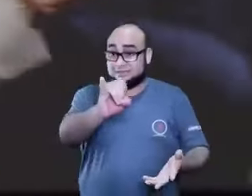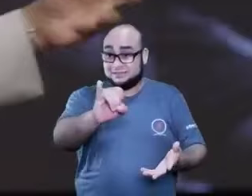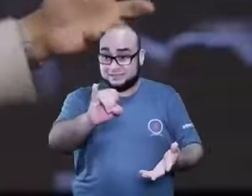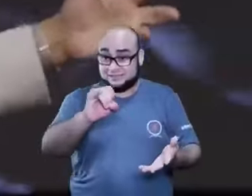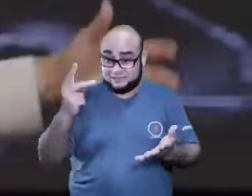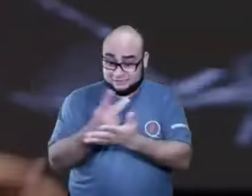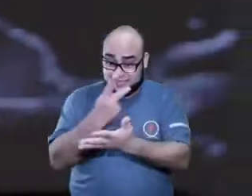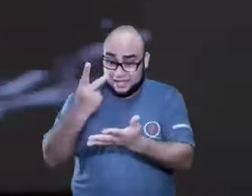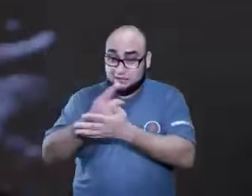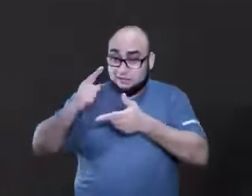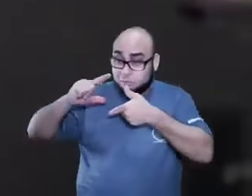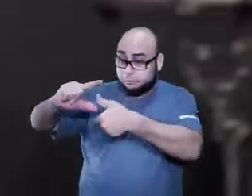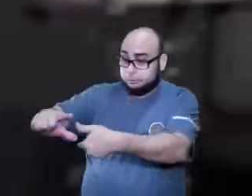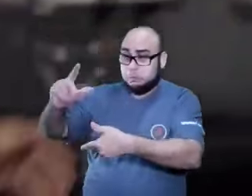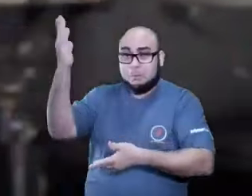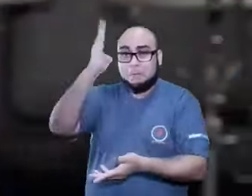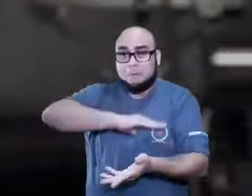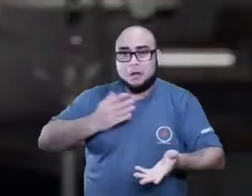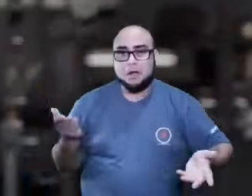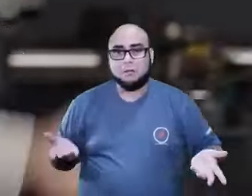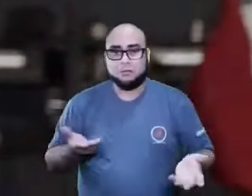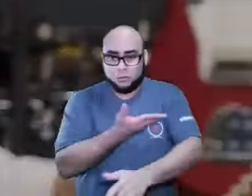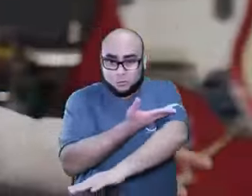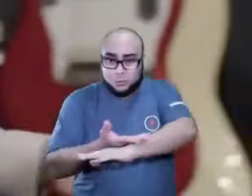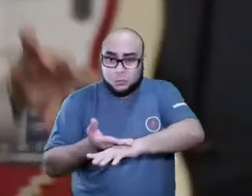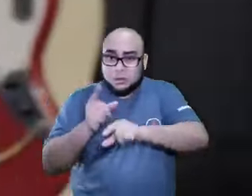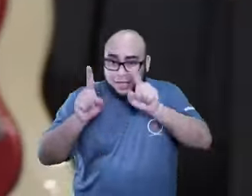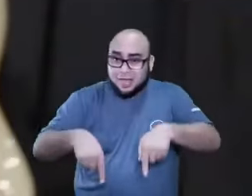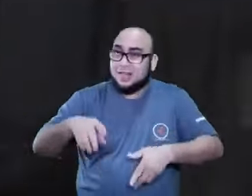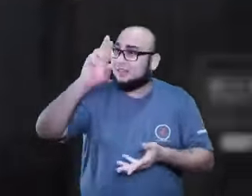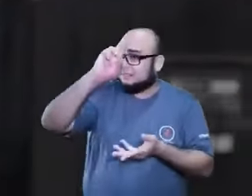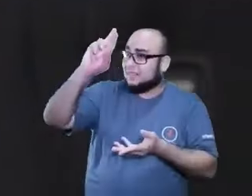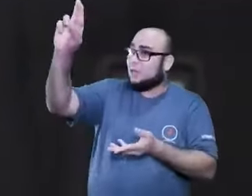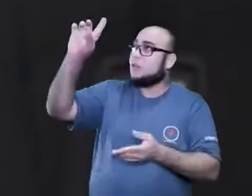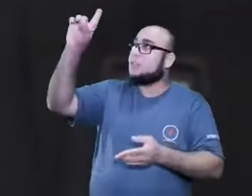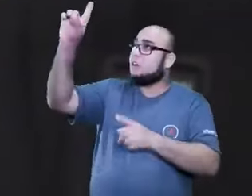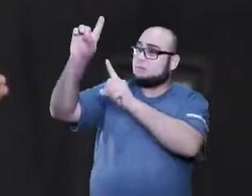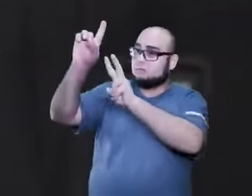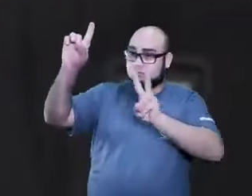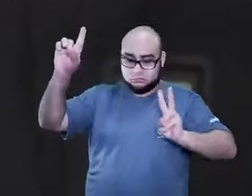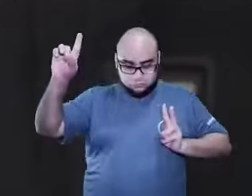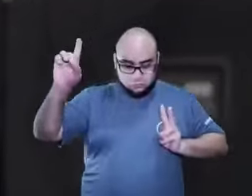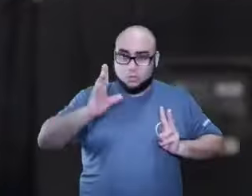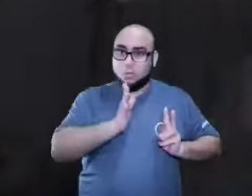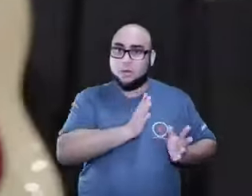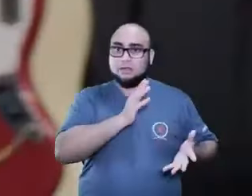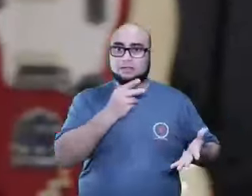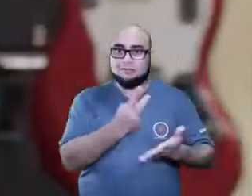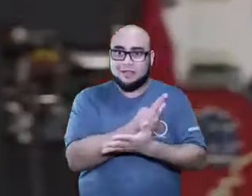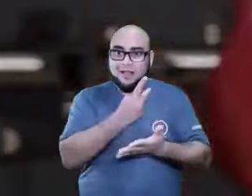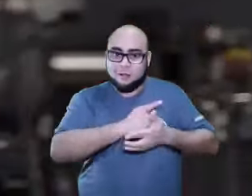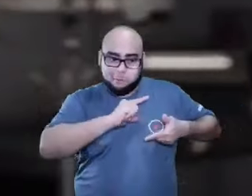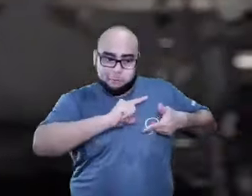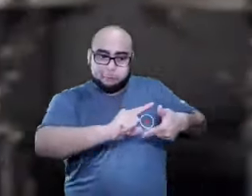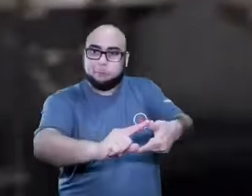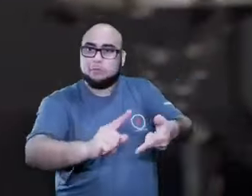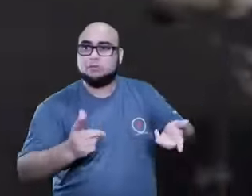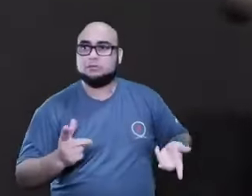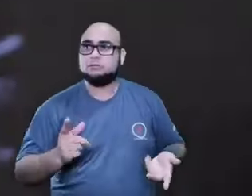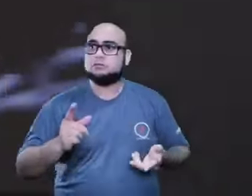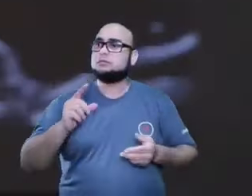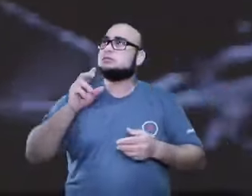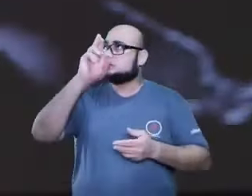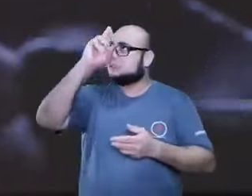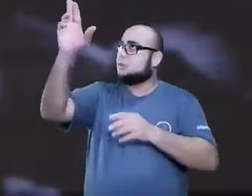algum caminho mau. E se o Senhor achar, e o risco de achar é grande, guia-me